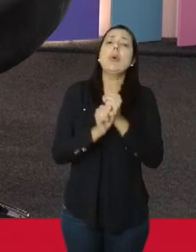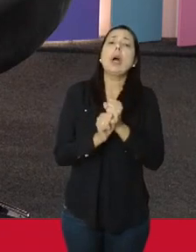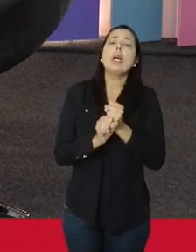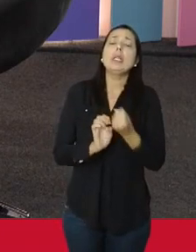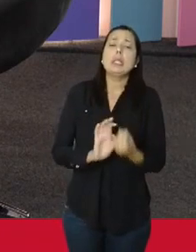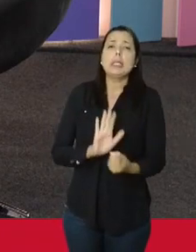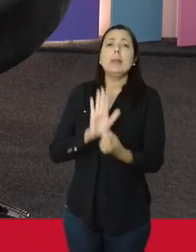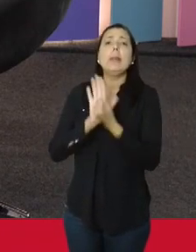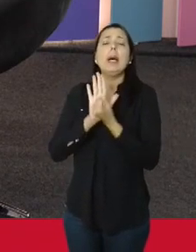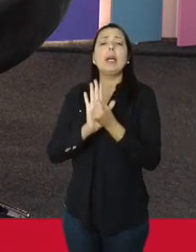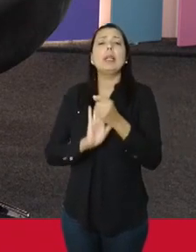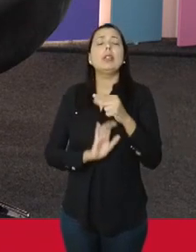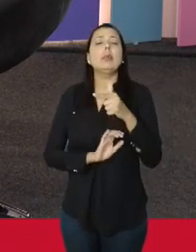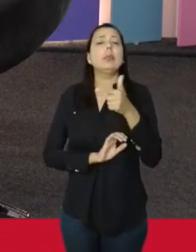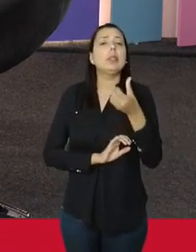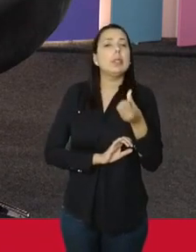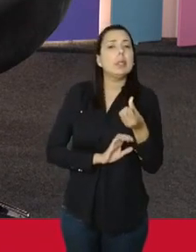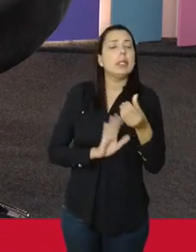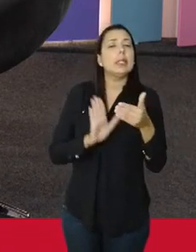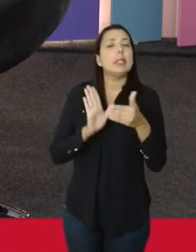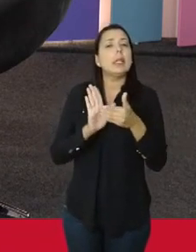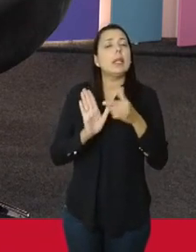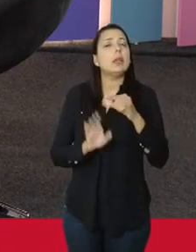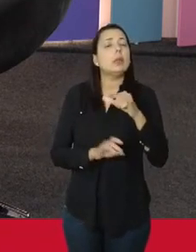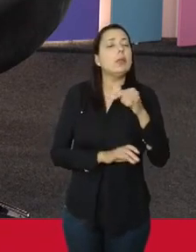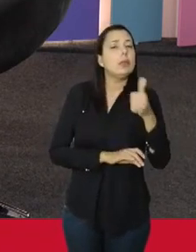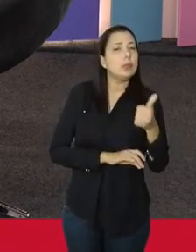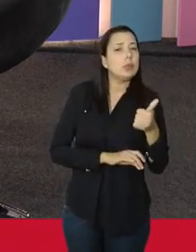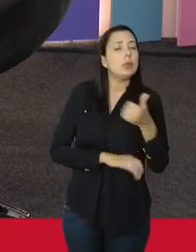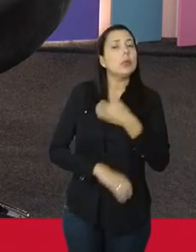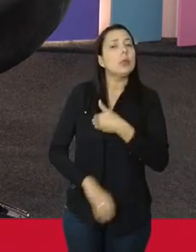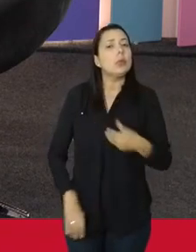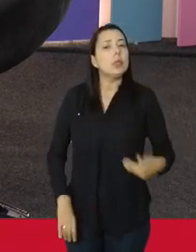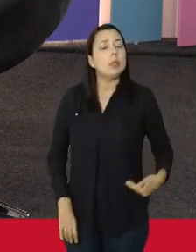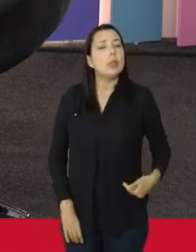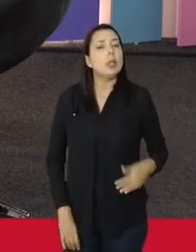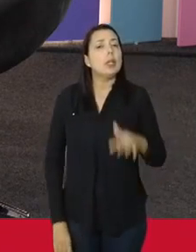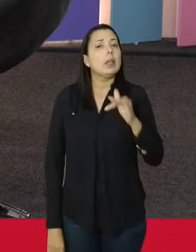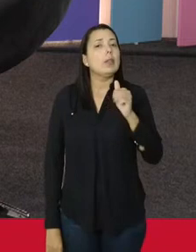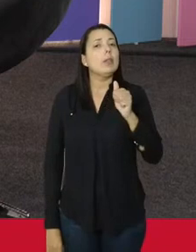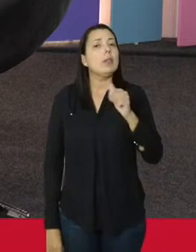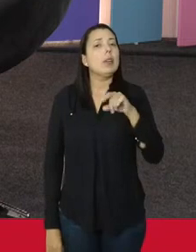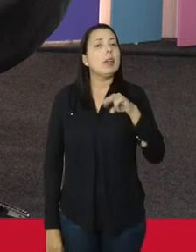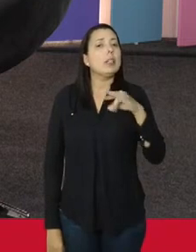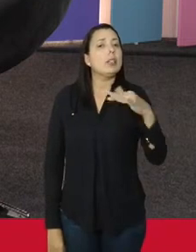essa marca de 2016 para 2021, governadora Fátima Bezerra?